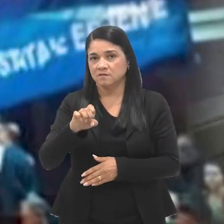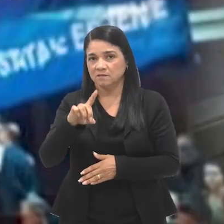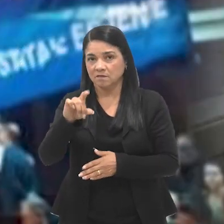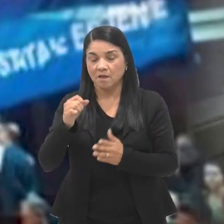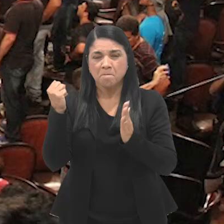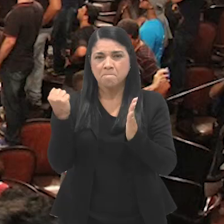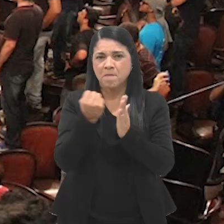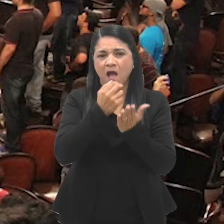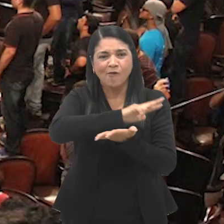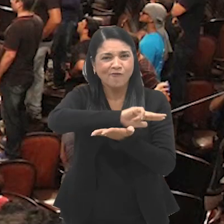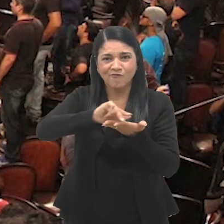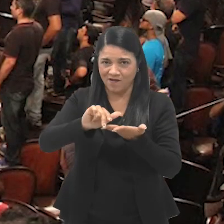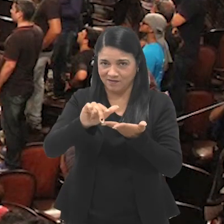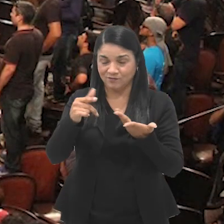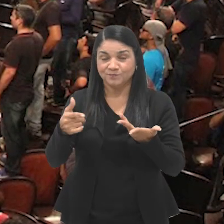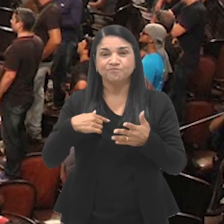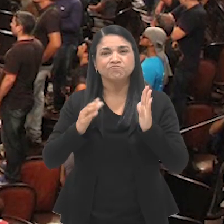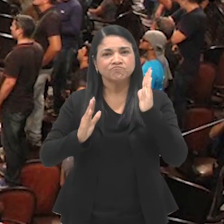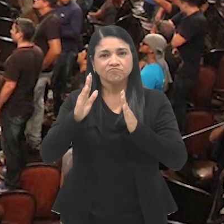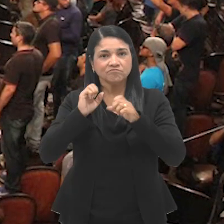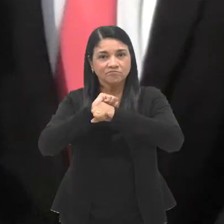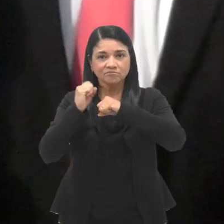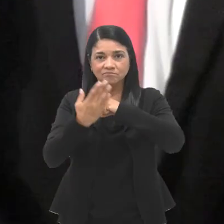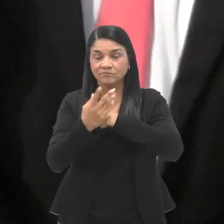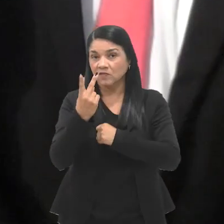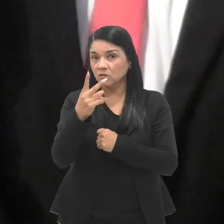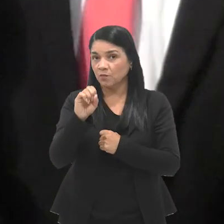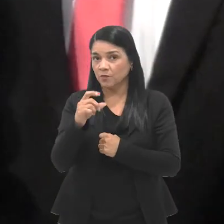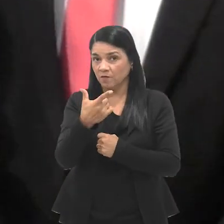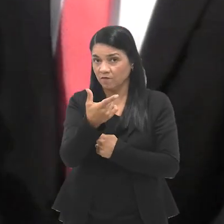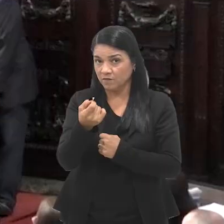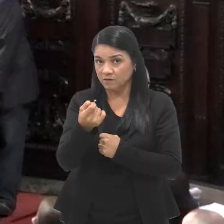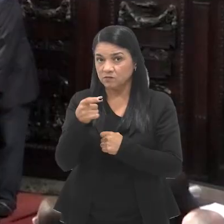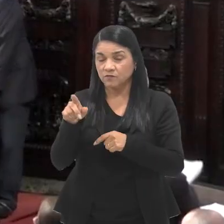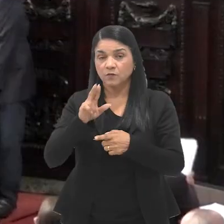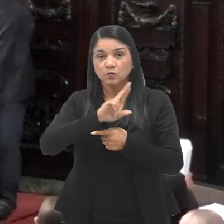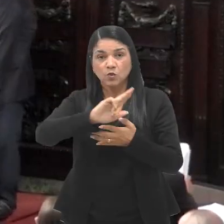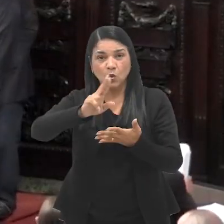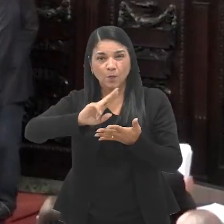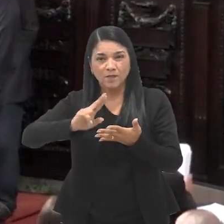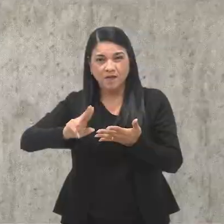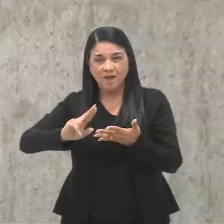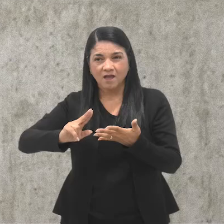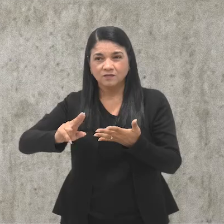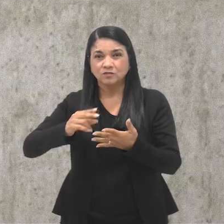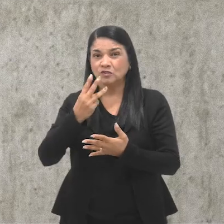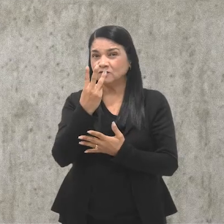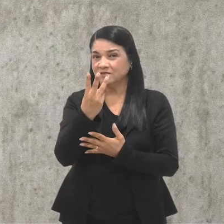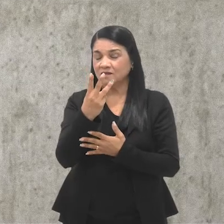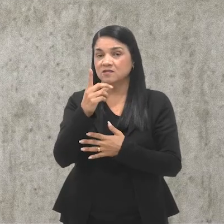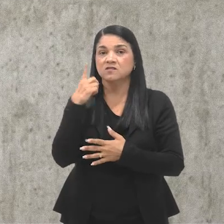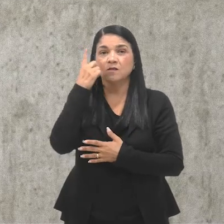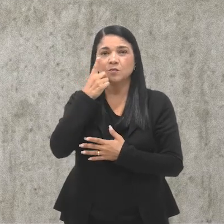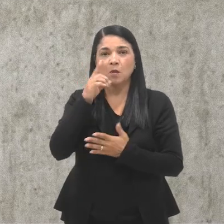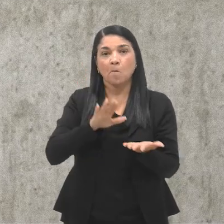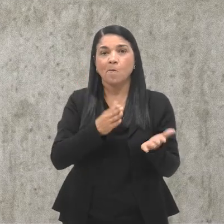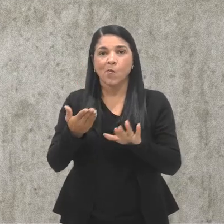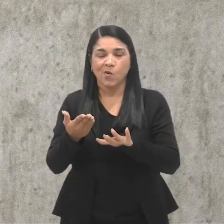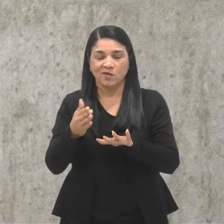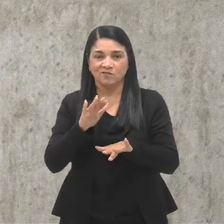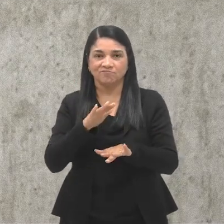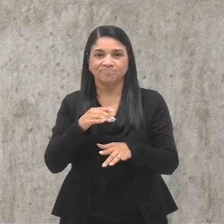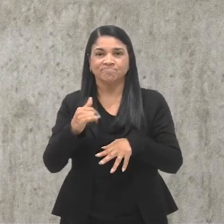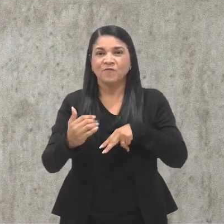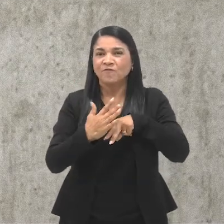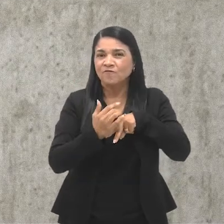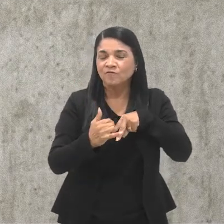da SEDAI, entre vários marcos da história do Rio de Janeiro. Durante a pandemia, em 2020, elas foram nomeadas com os nomes de